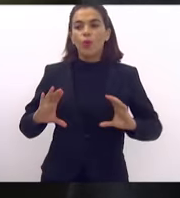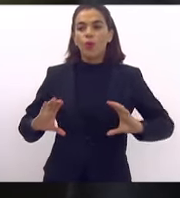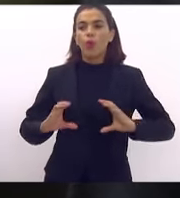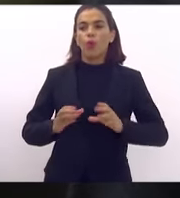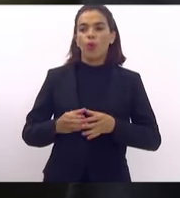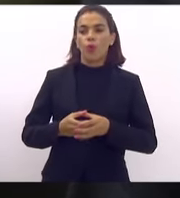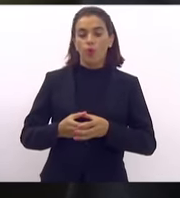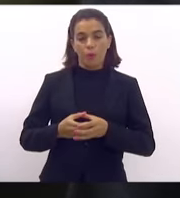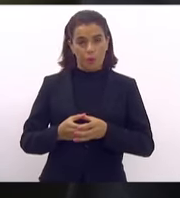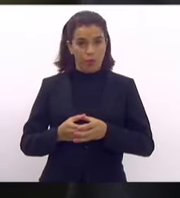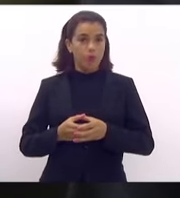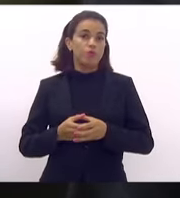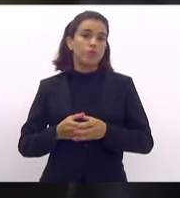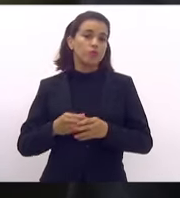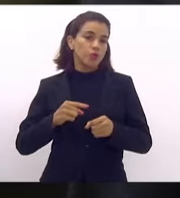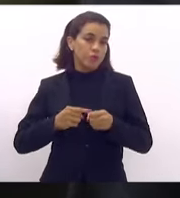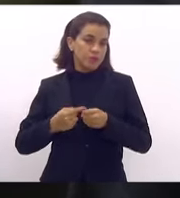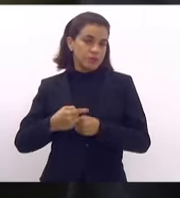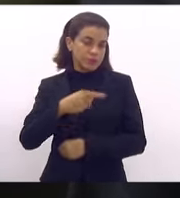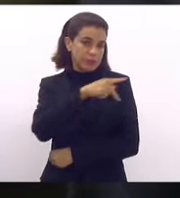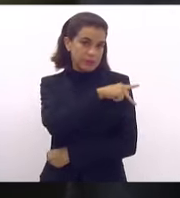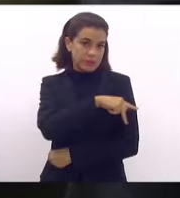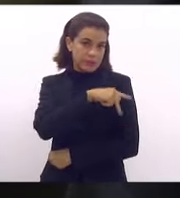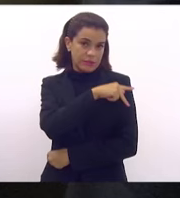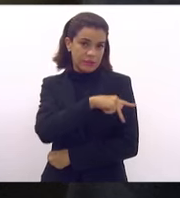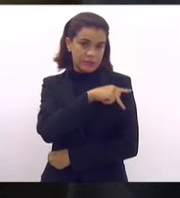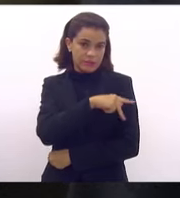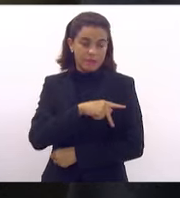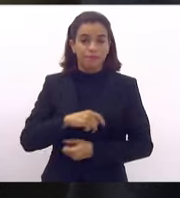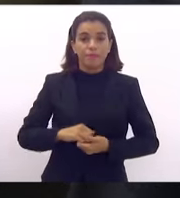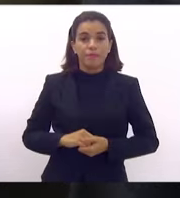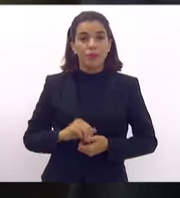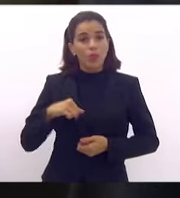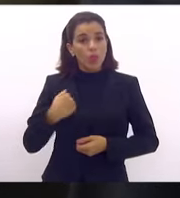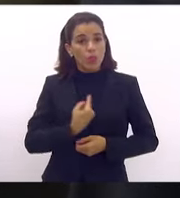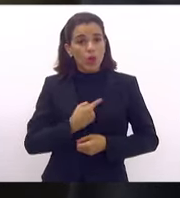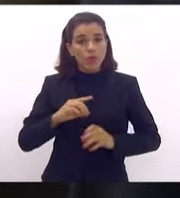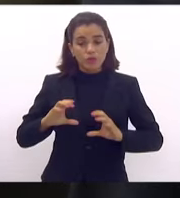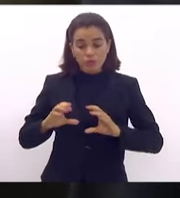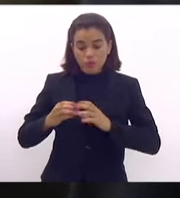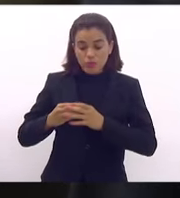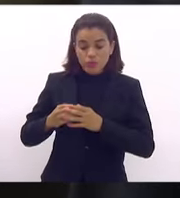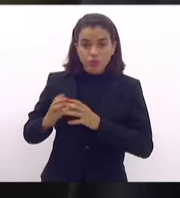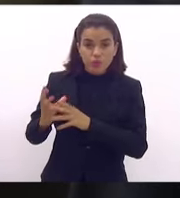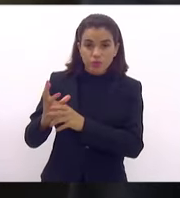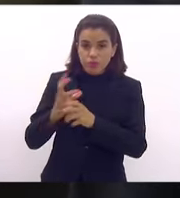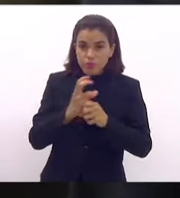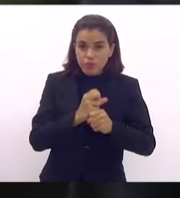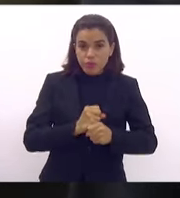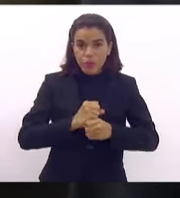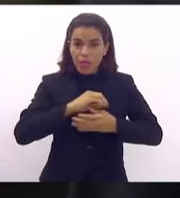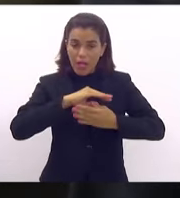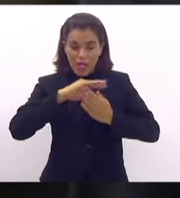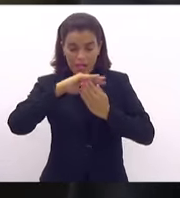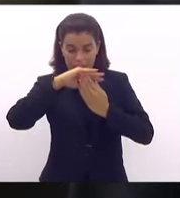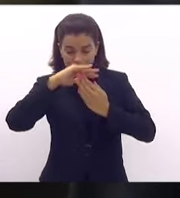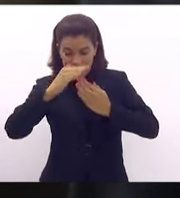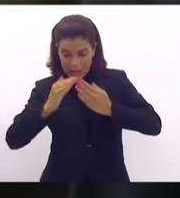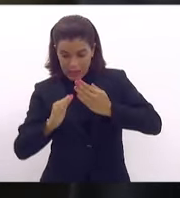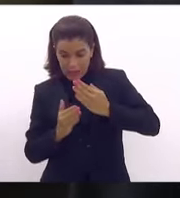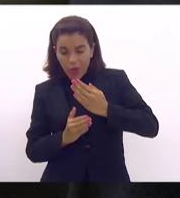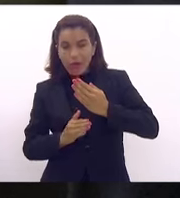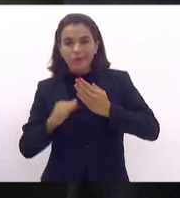no município de Paraty. Nós somos 25 municípios litorâneos. Não houve esse debate nos